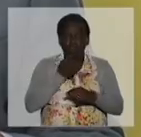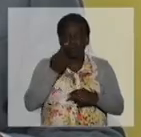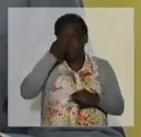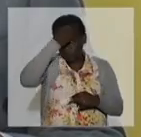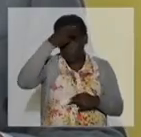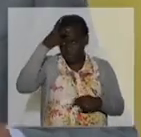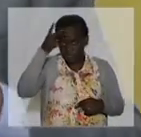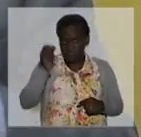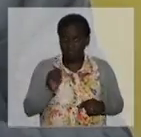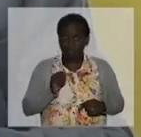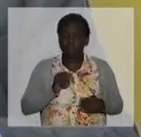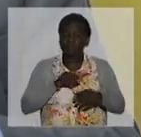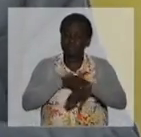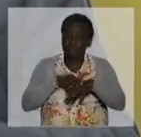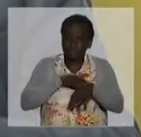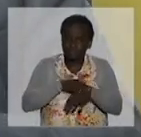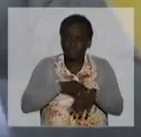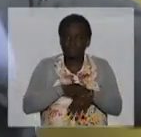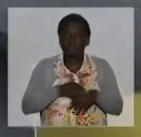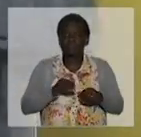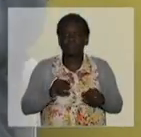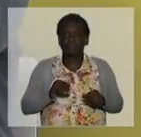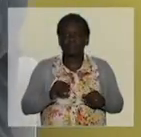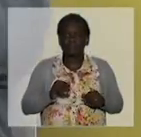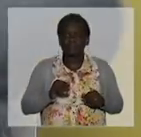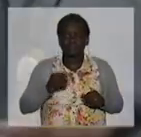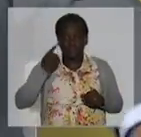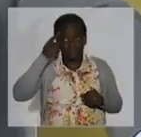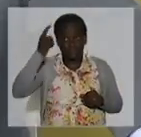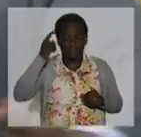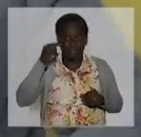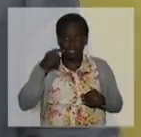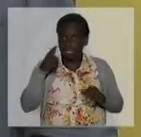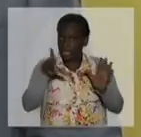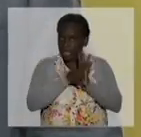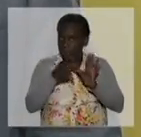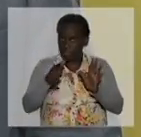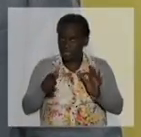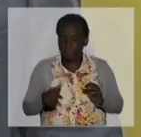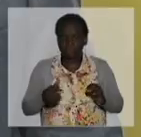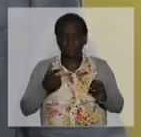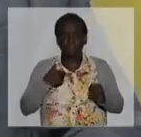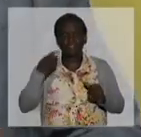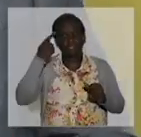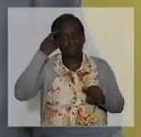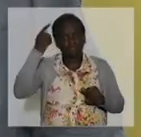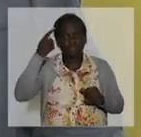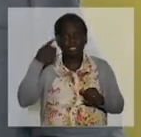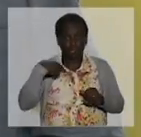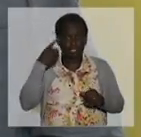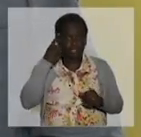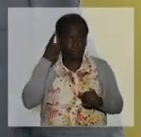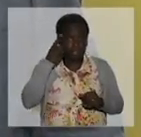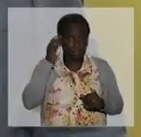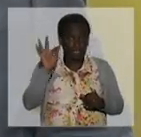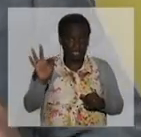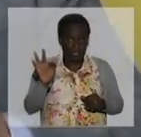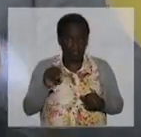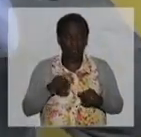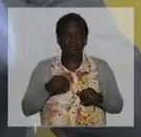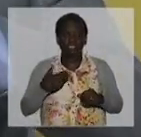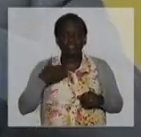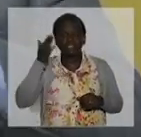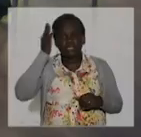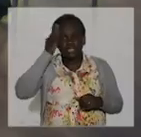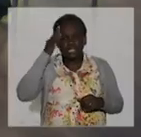prefeito e falei, levei a ideia, não tinha nem lei. Eu era deputado federal. Eu falei,